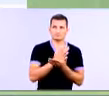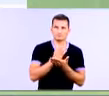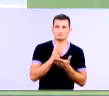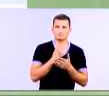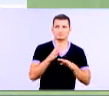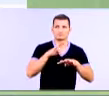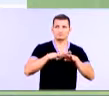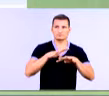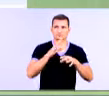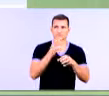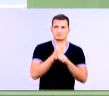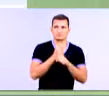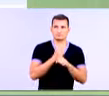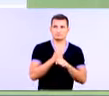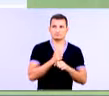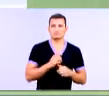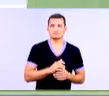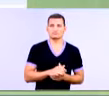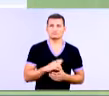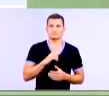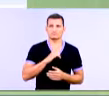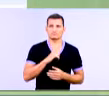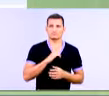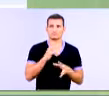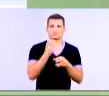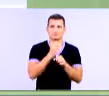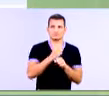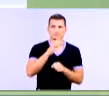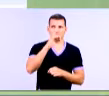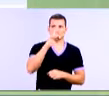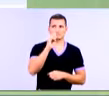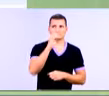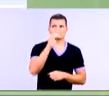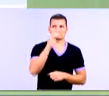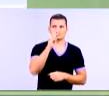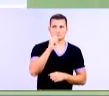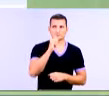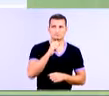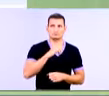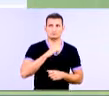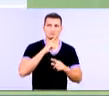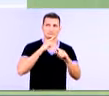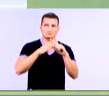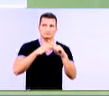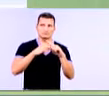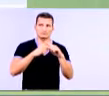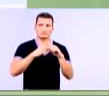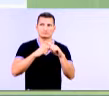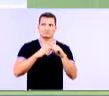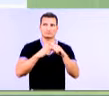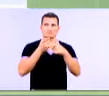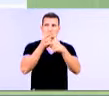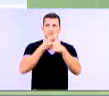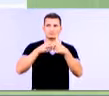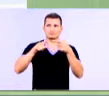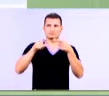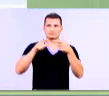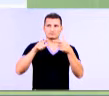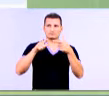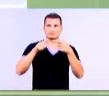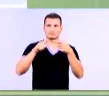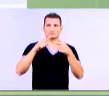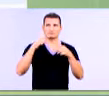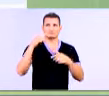aritmética. Olha aqui um processamento de dados. Vamos dar uma olhada no processamento. Aqui não tem vezes, aqui não tem divisão, aqui não